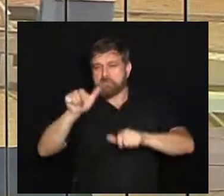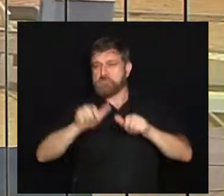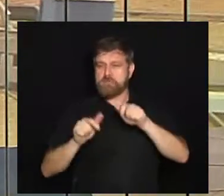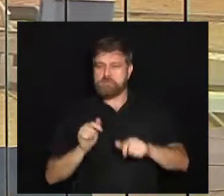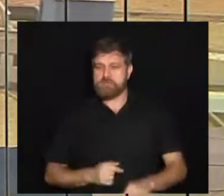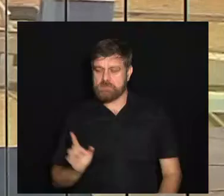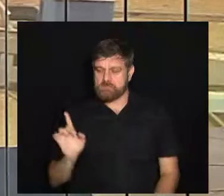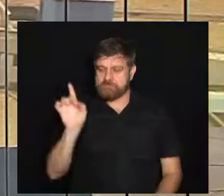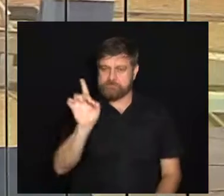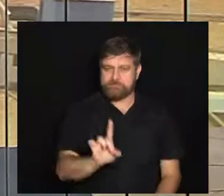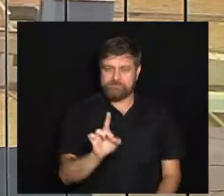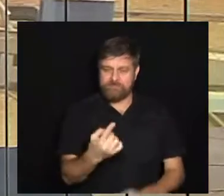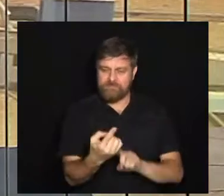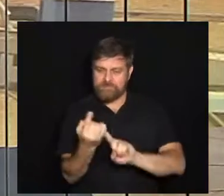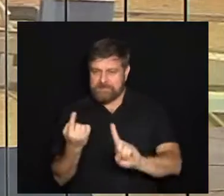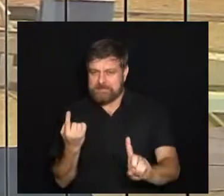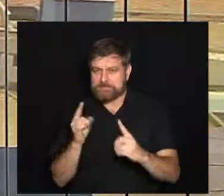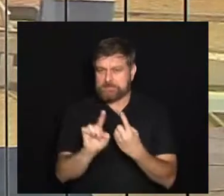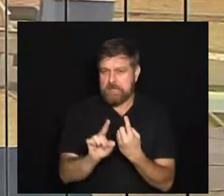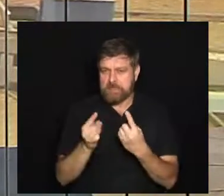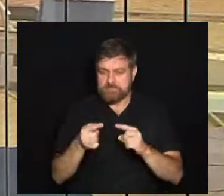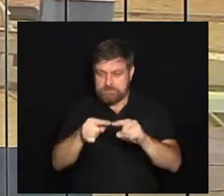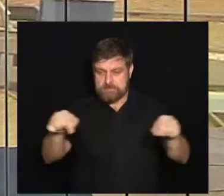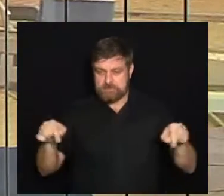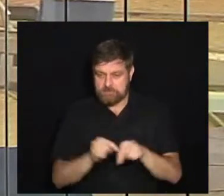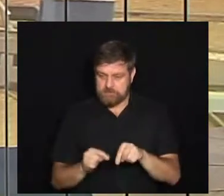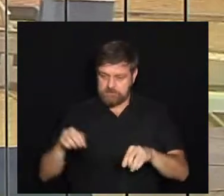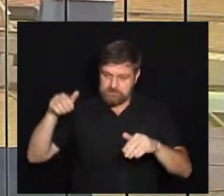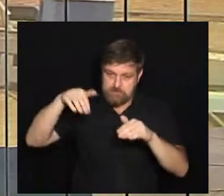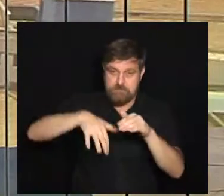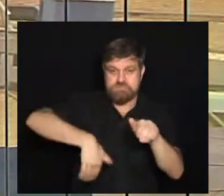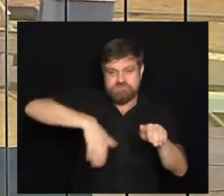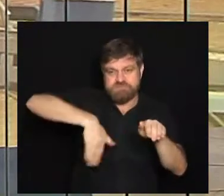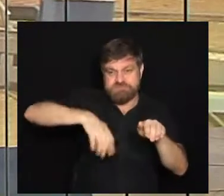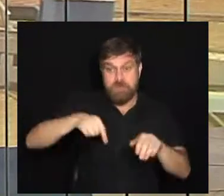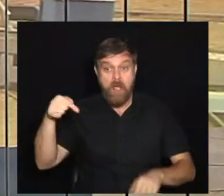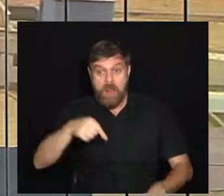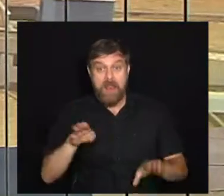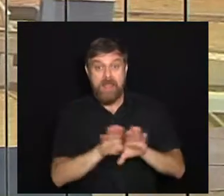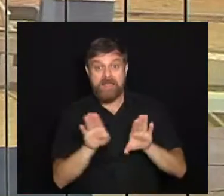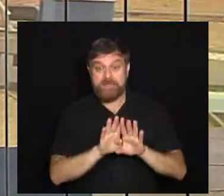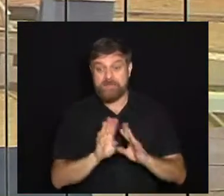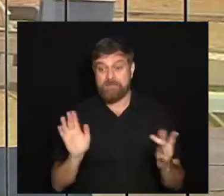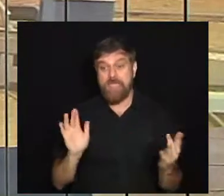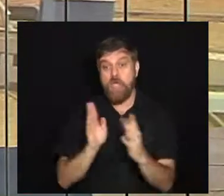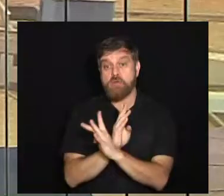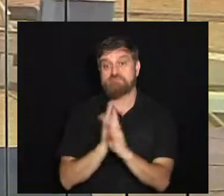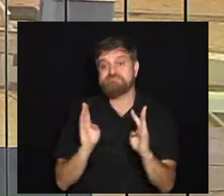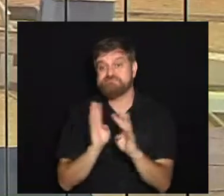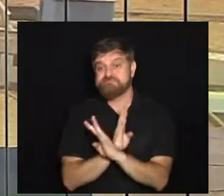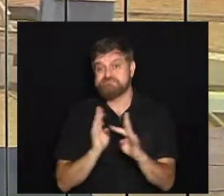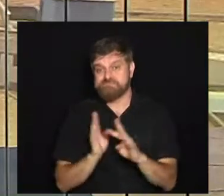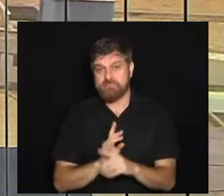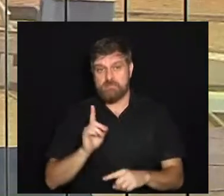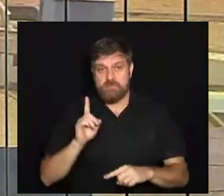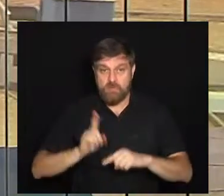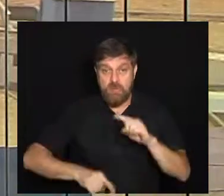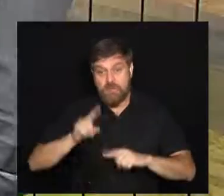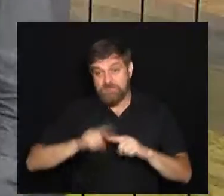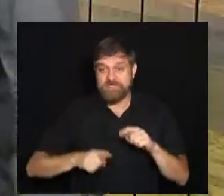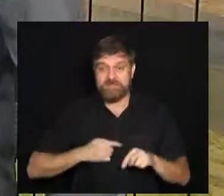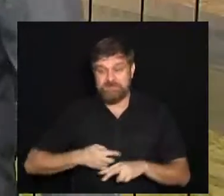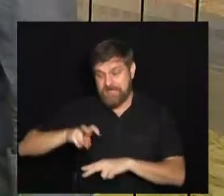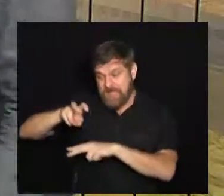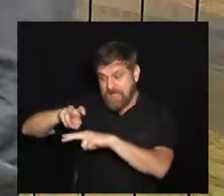tiverem indo e voltando chegando a também vai virar um sítio de contaminação até que os objetos que você